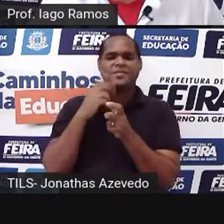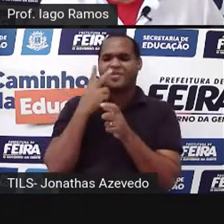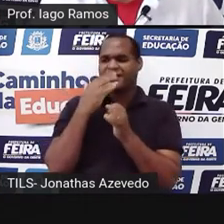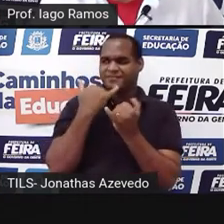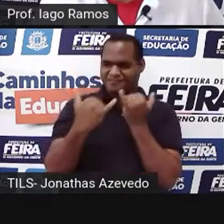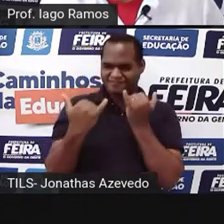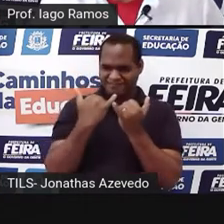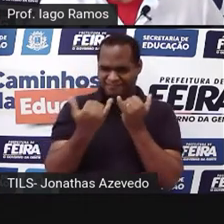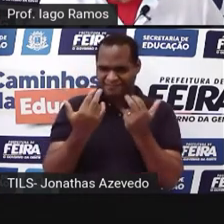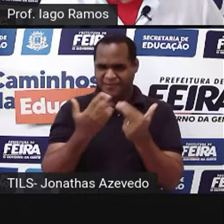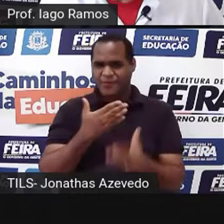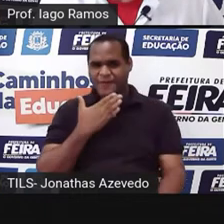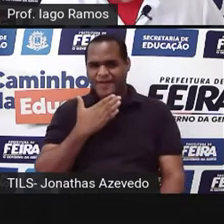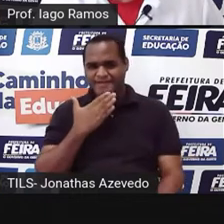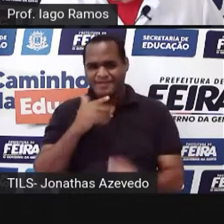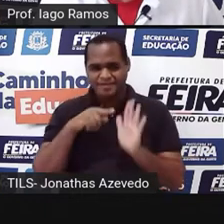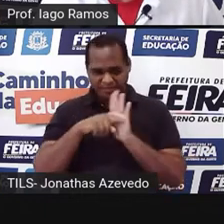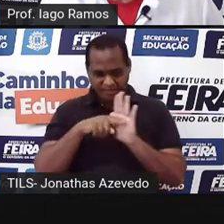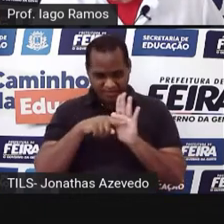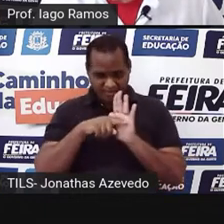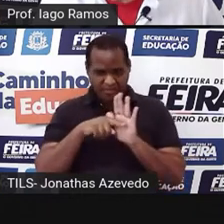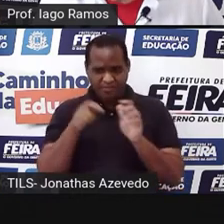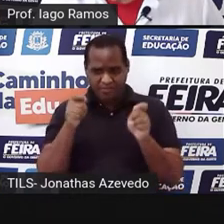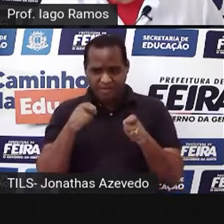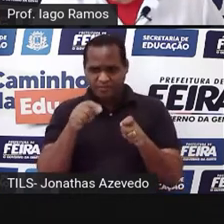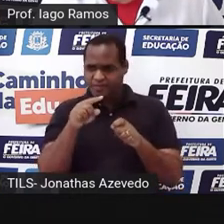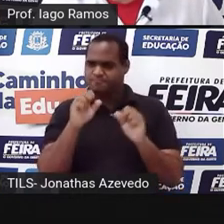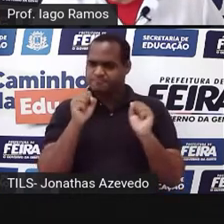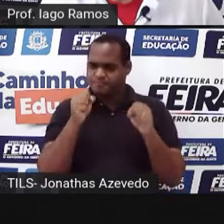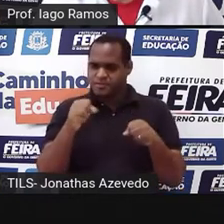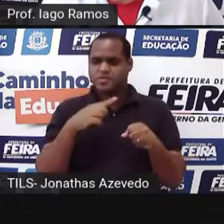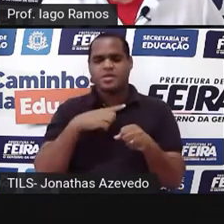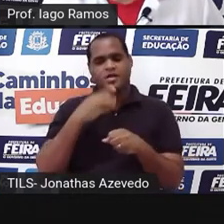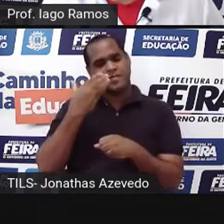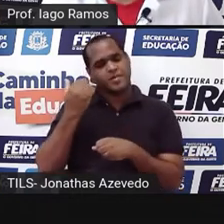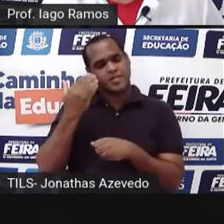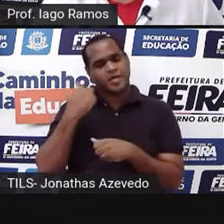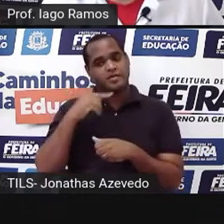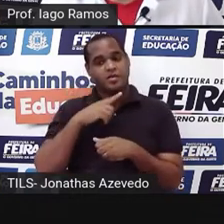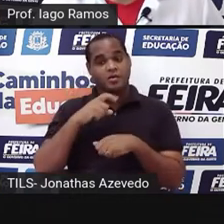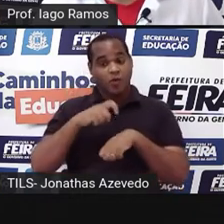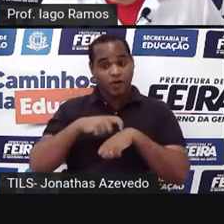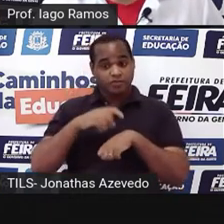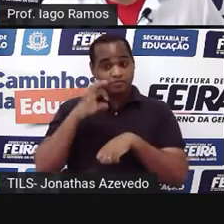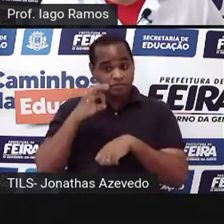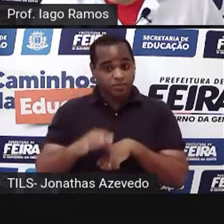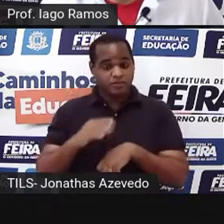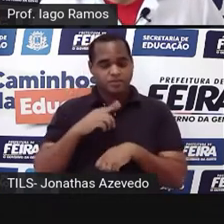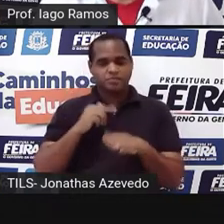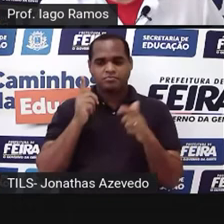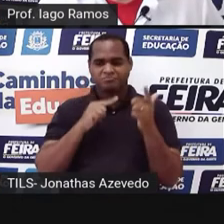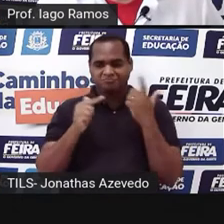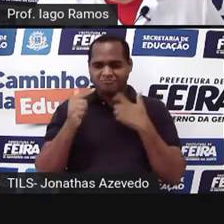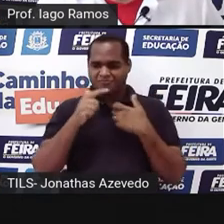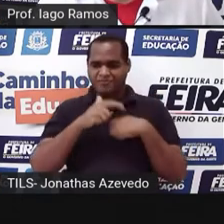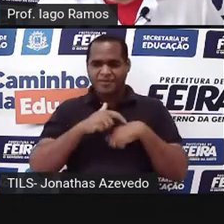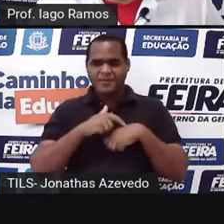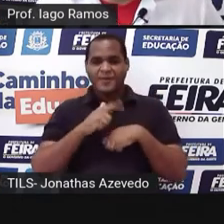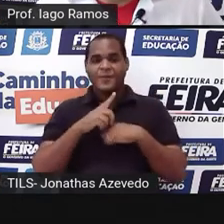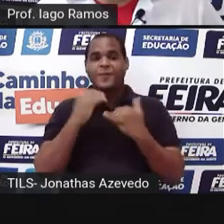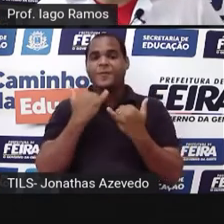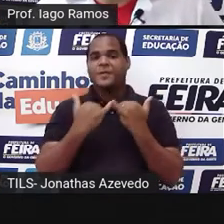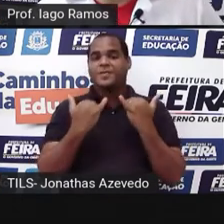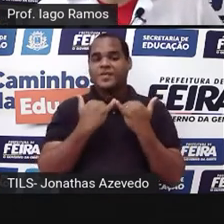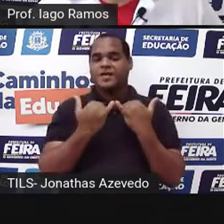semelhança? Se você tiver como, vai em busca disso aí, nesse tempozinho que está contando. O que é